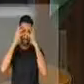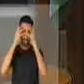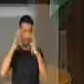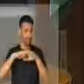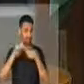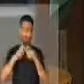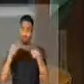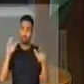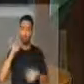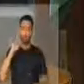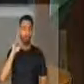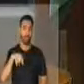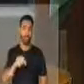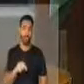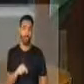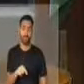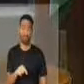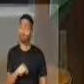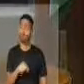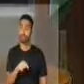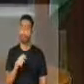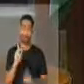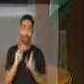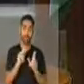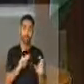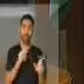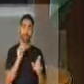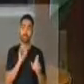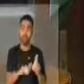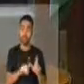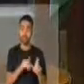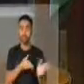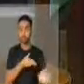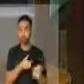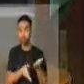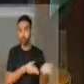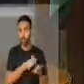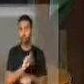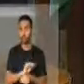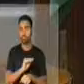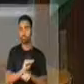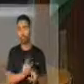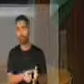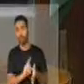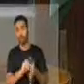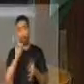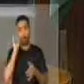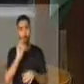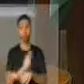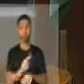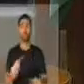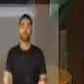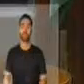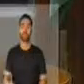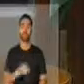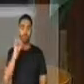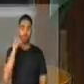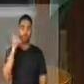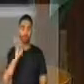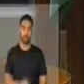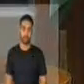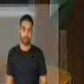Um câncer que todos nós sabemos que, se cuidado e diagnosticado preventivamente, poderá ser